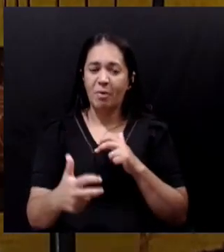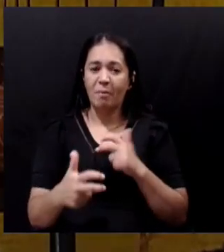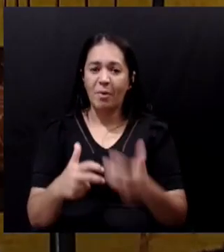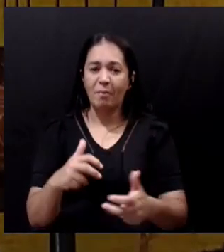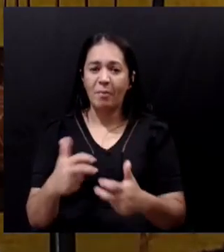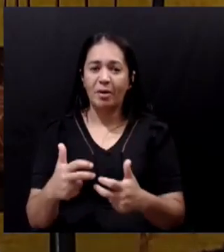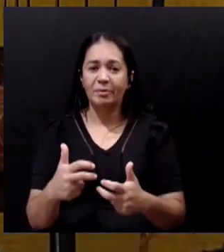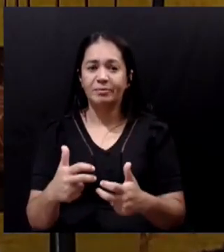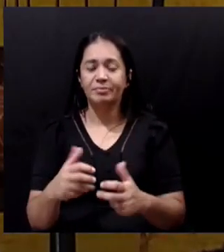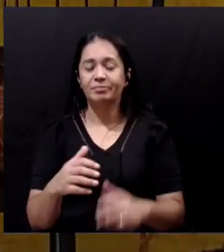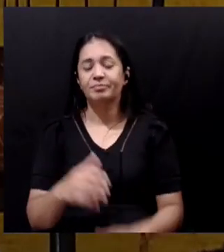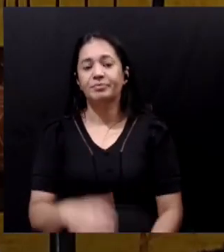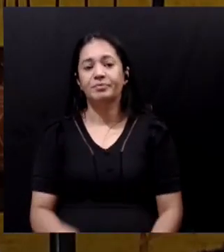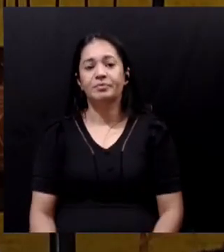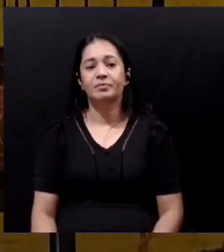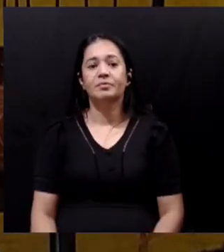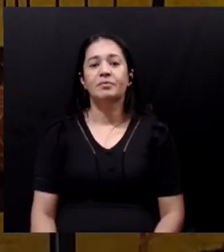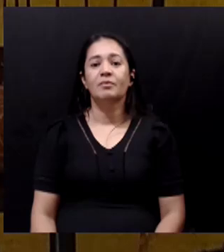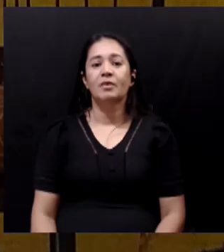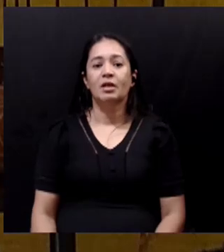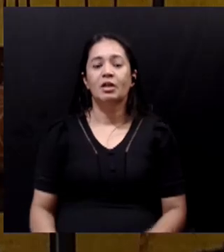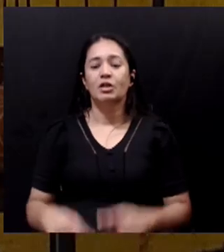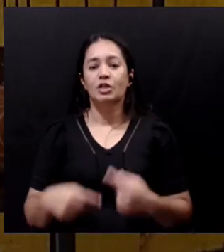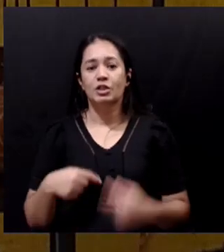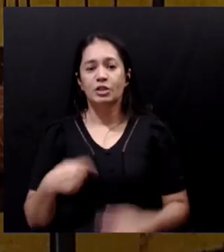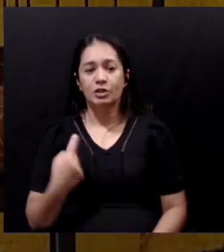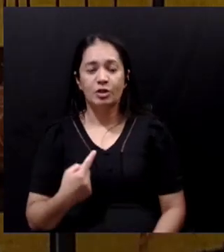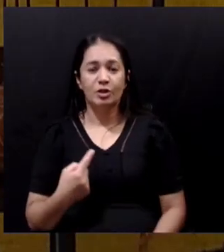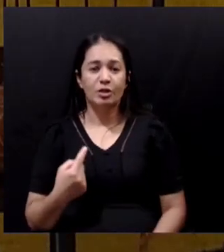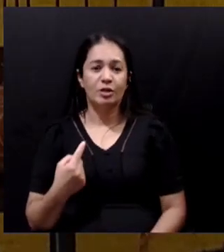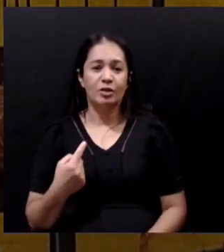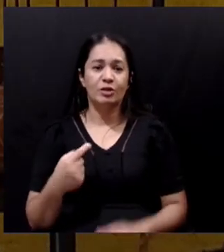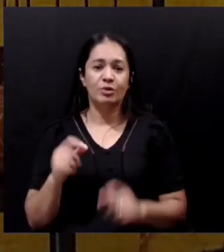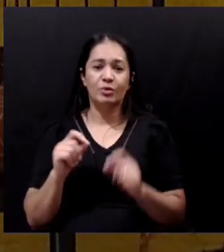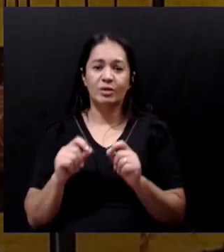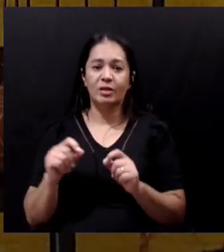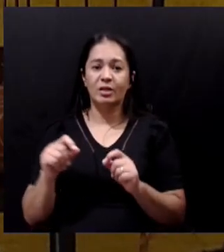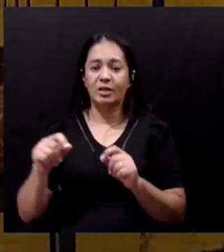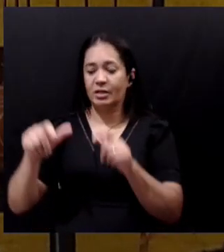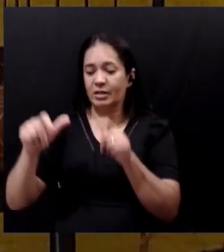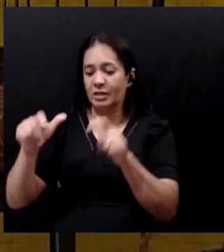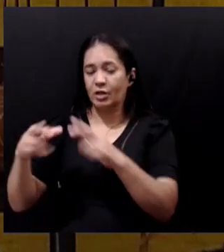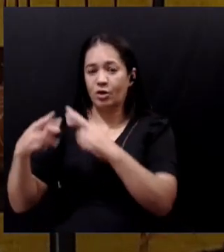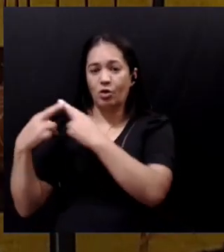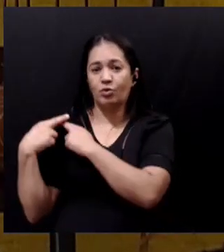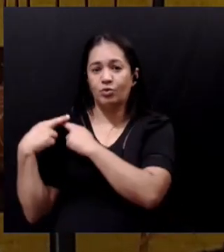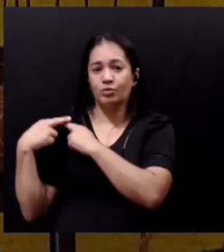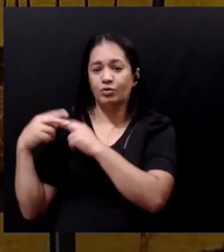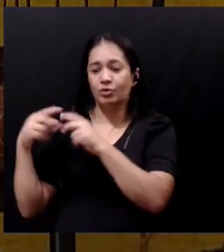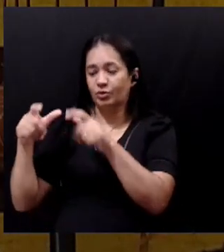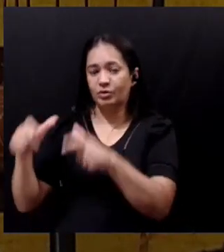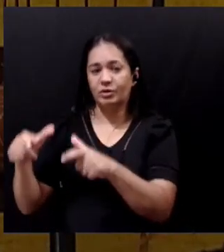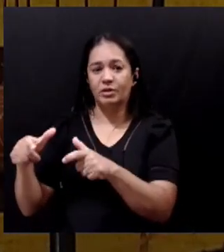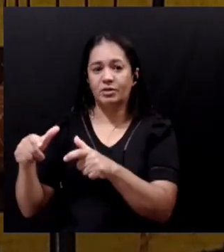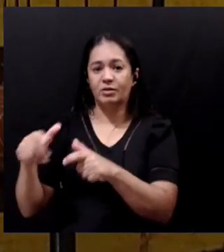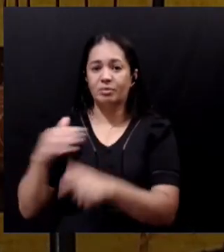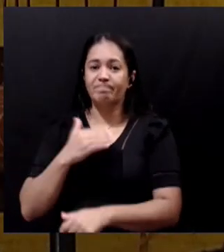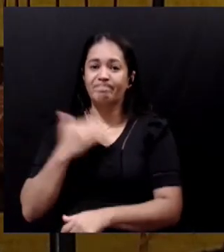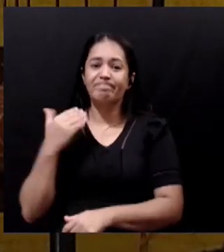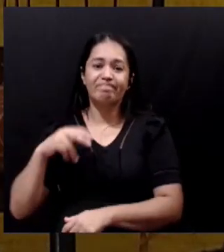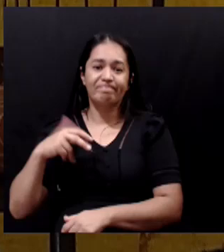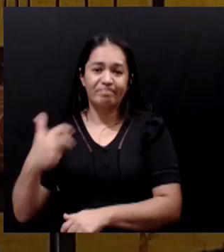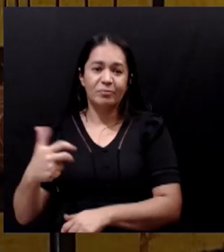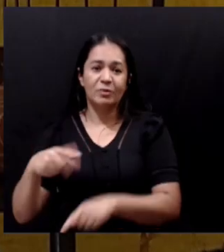mesmo, que, portanto, a gente perdeu o dono desse ponto, né? No meio da pandemia. E